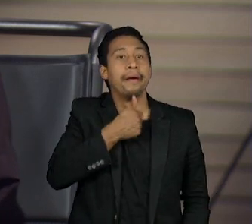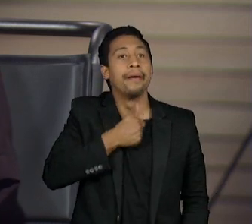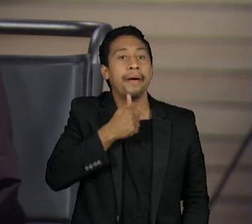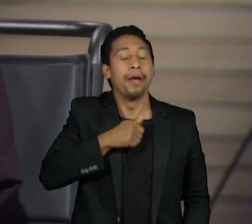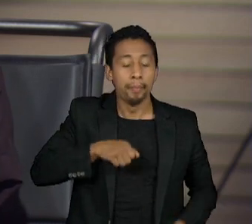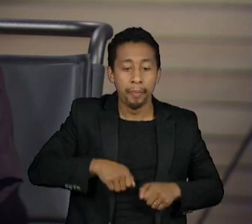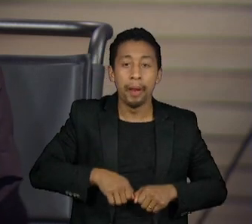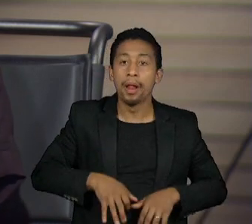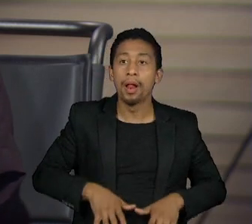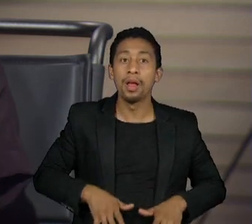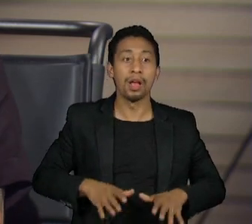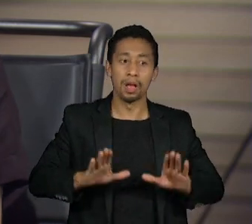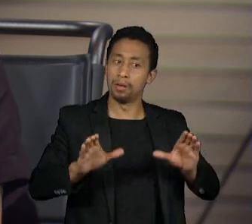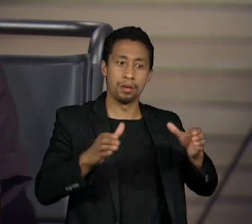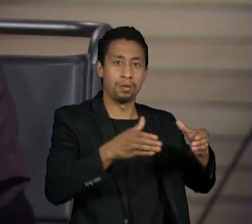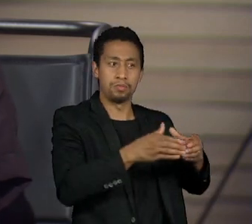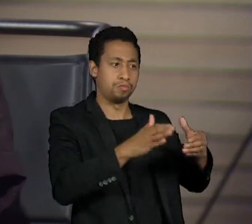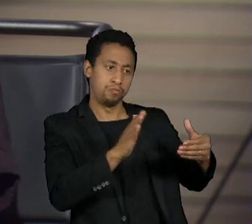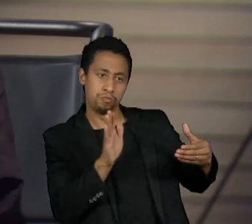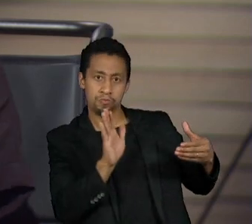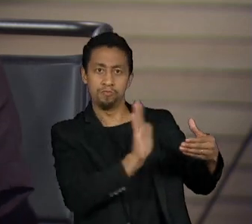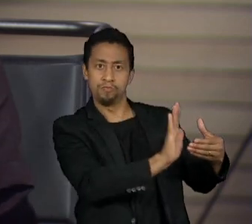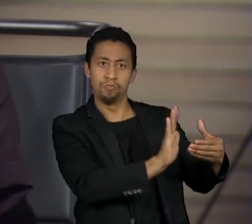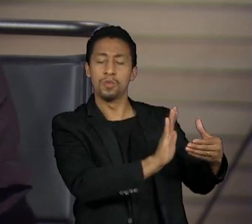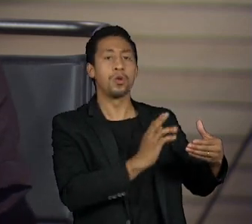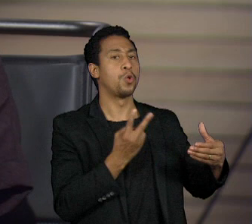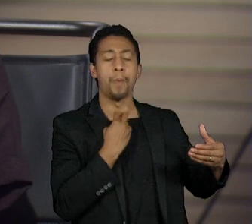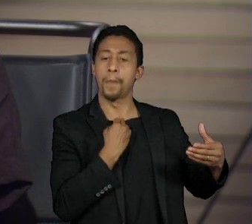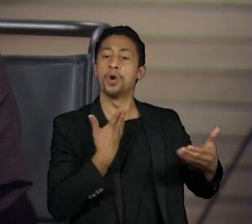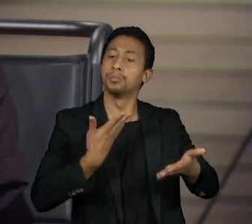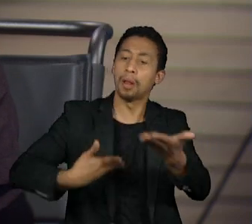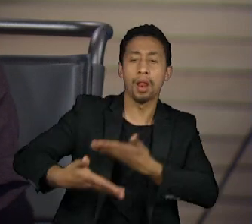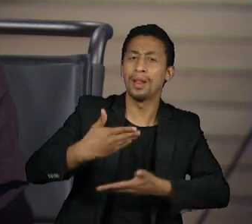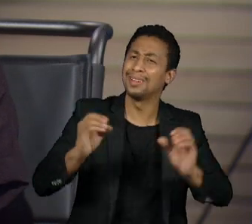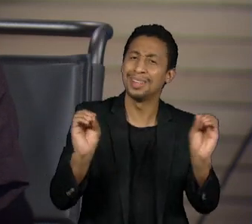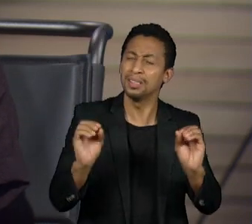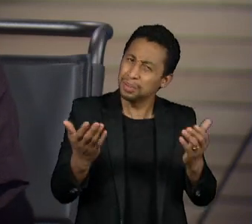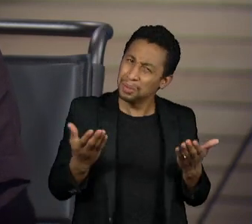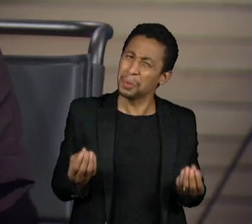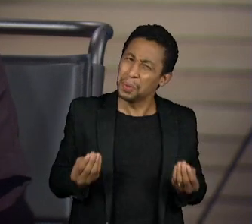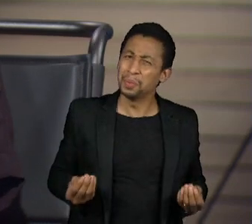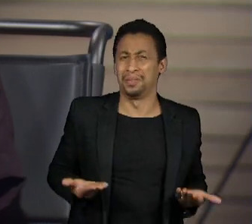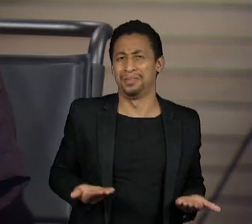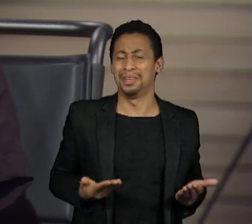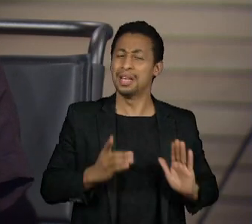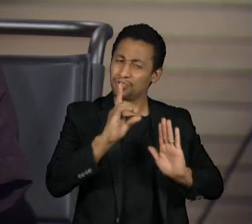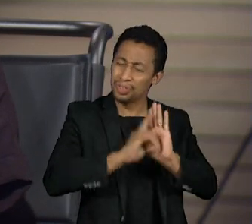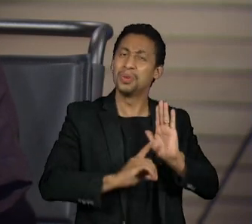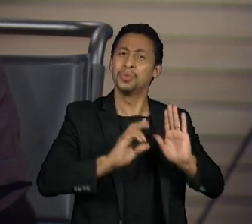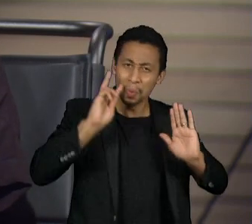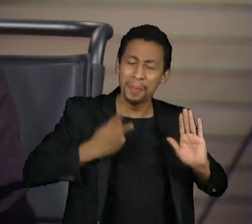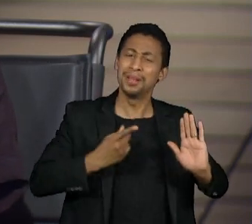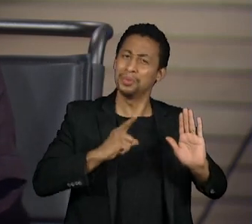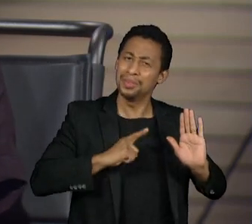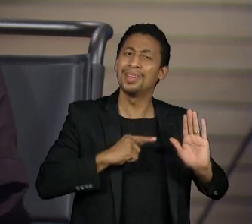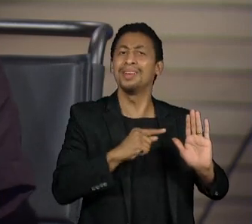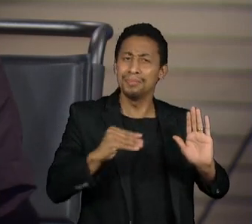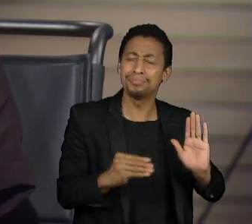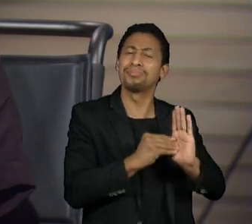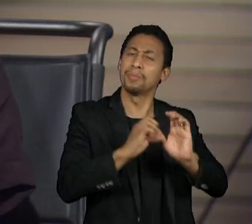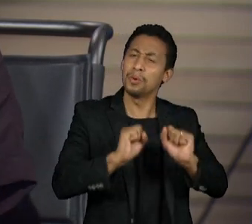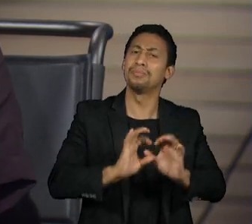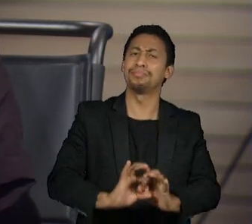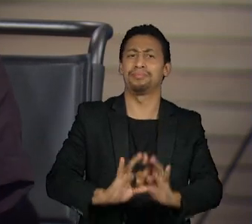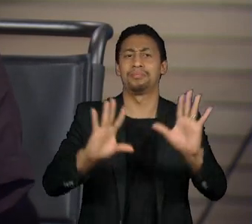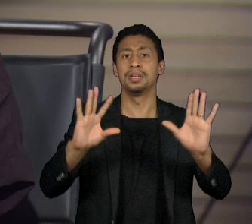falar com ninguém. Reflita o quanto que isso impacta essa pessoa. Está violando o direito humano? Então, essa é uma prática que a gente precisa conversar com